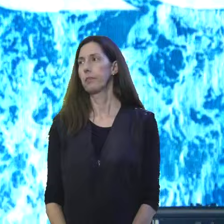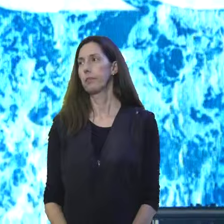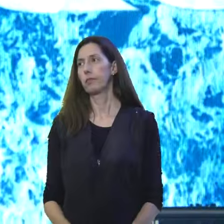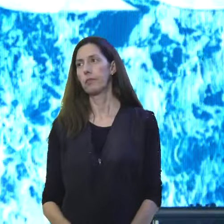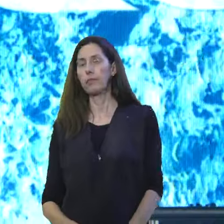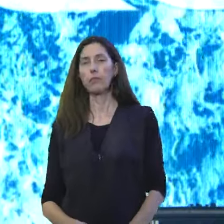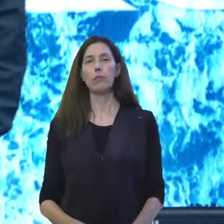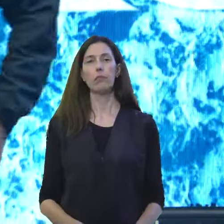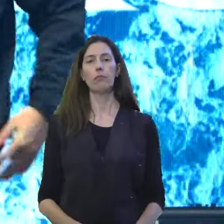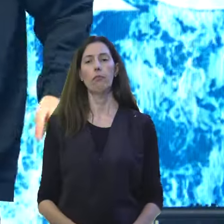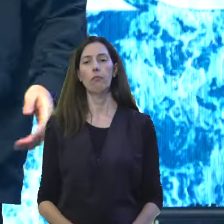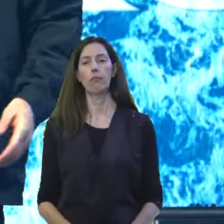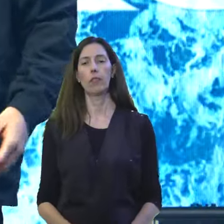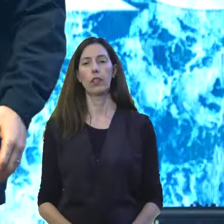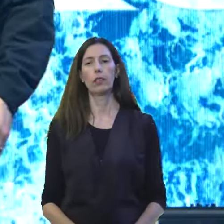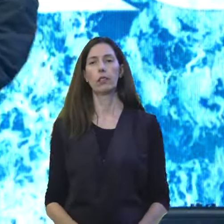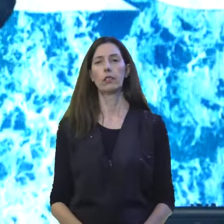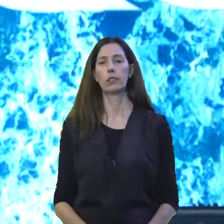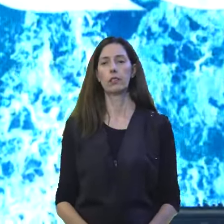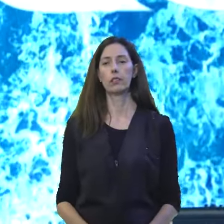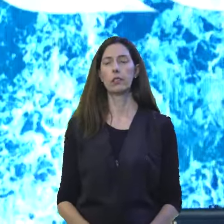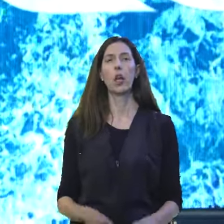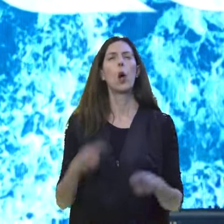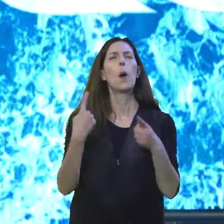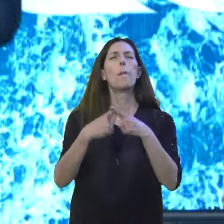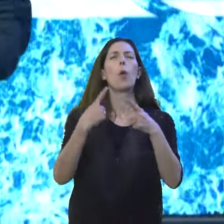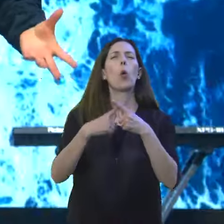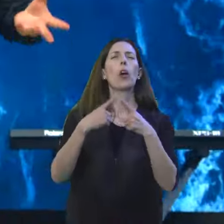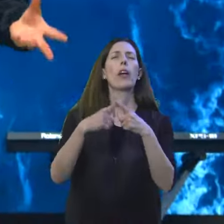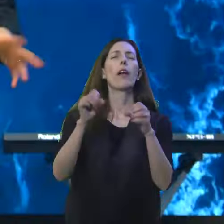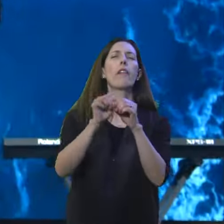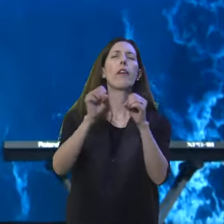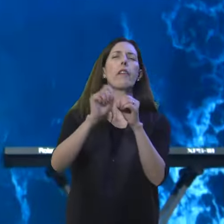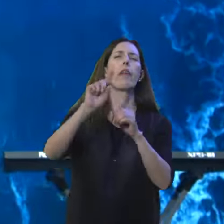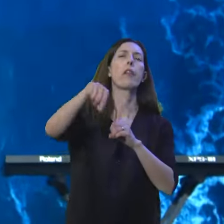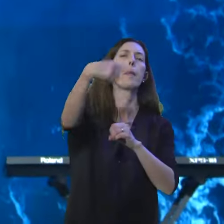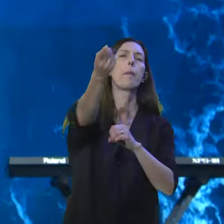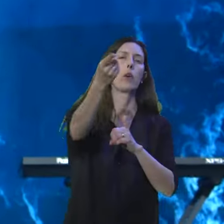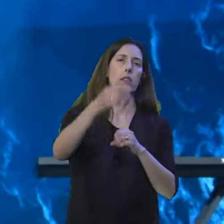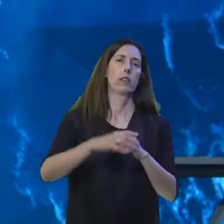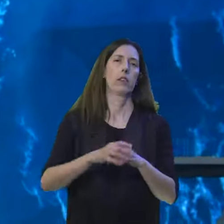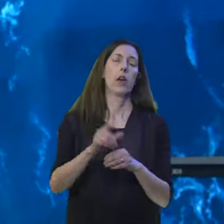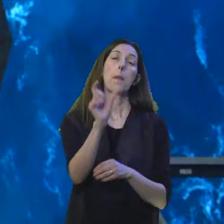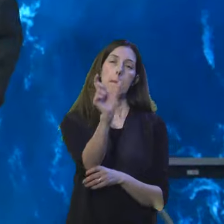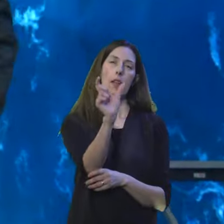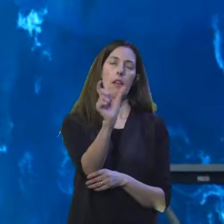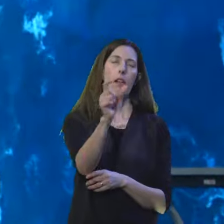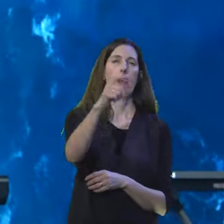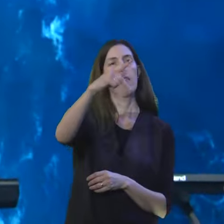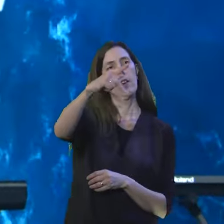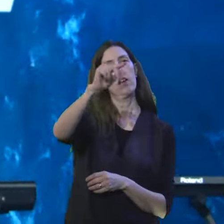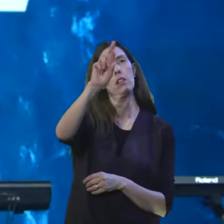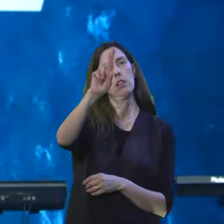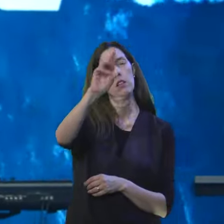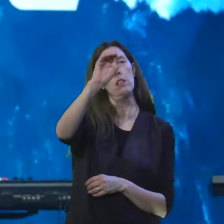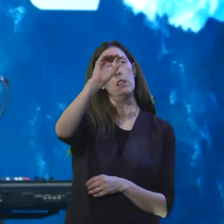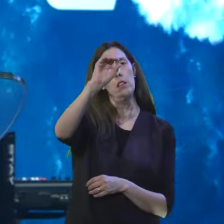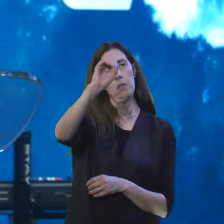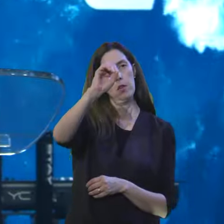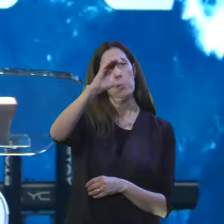Por que deixar para depois? A palavra mais bonita para deixar para depois é procrastinar. É deixar para